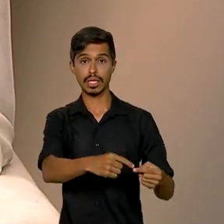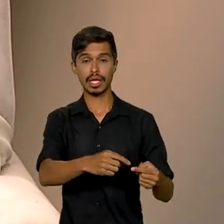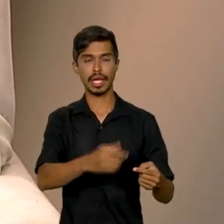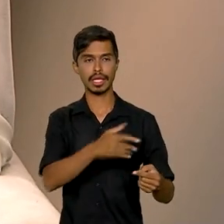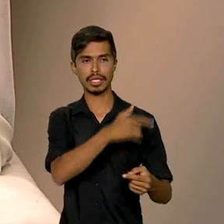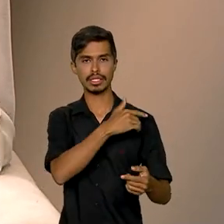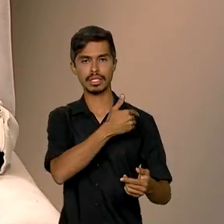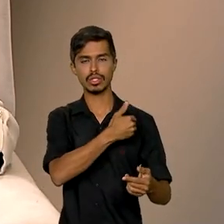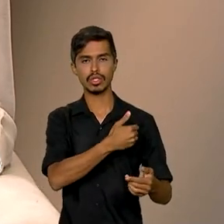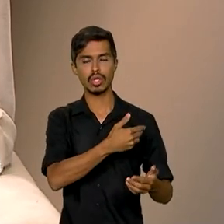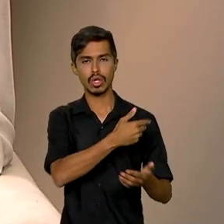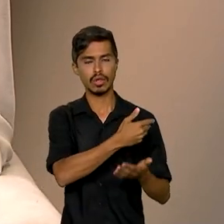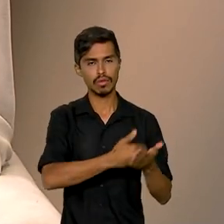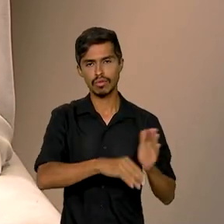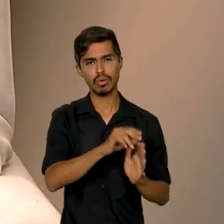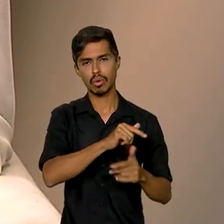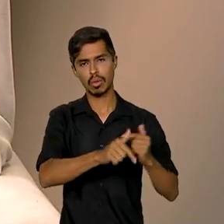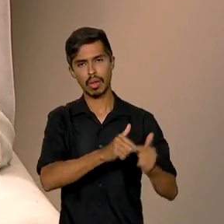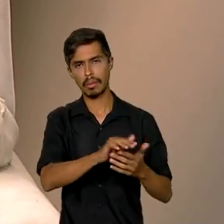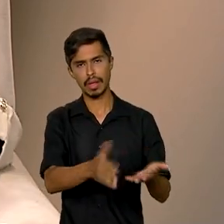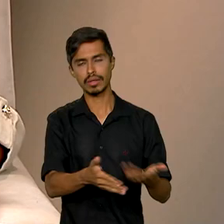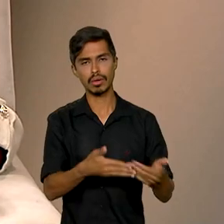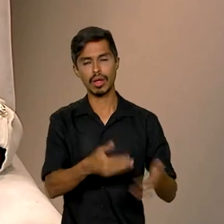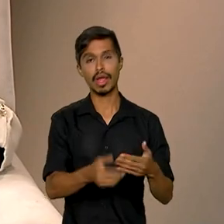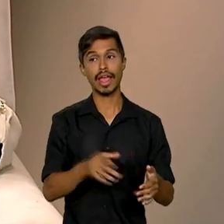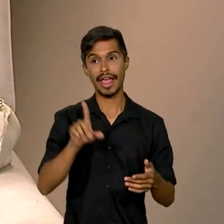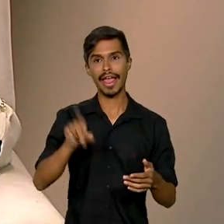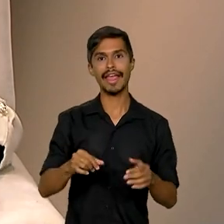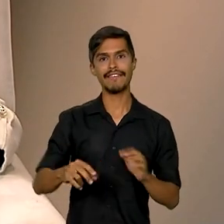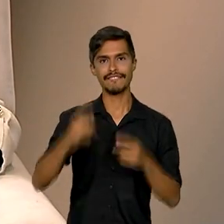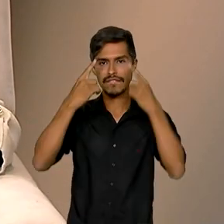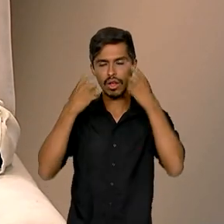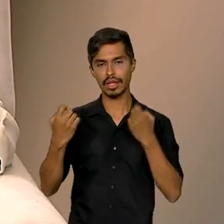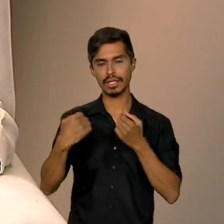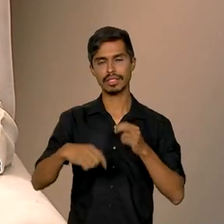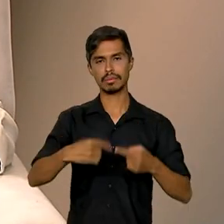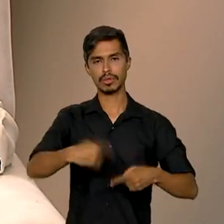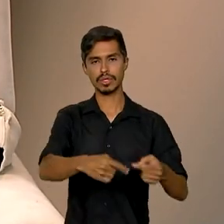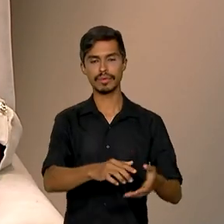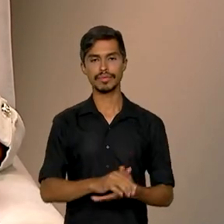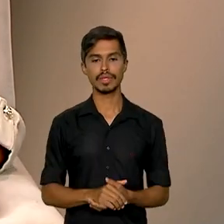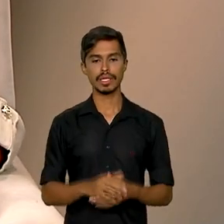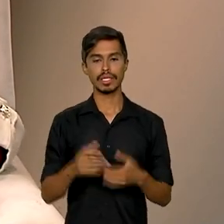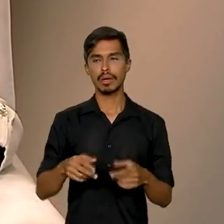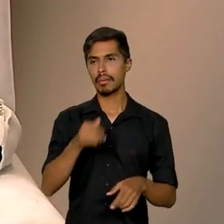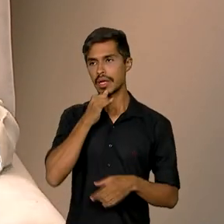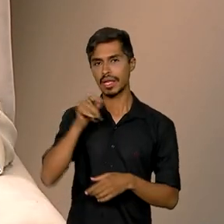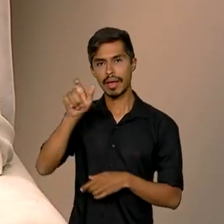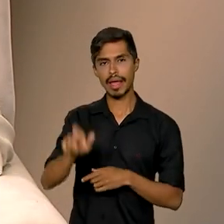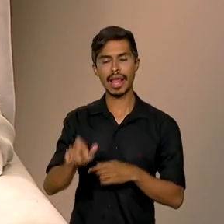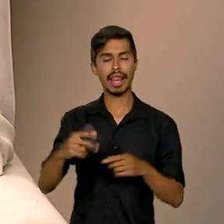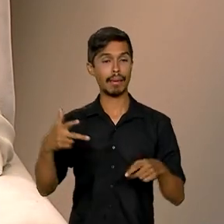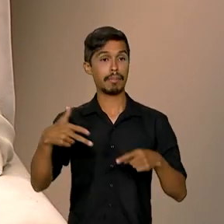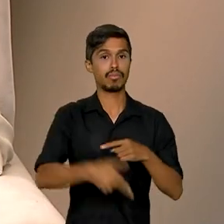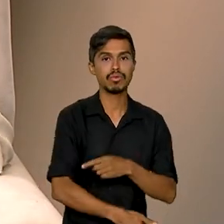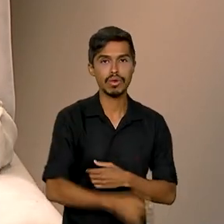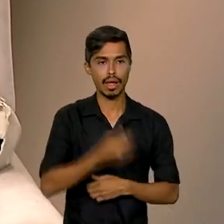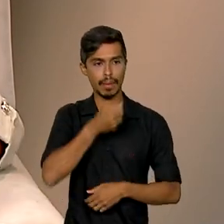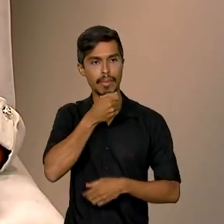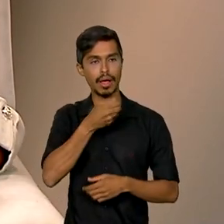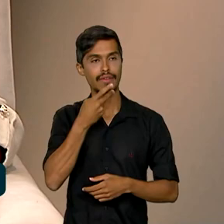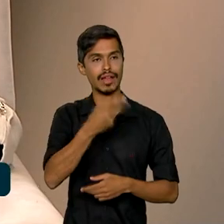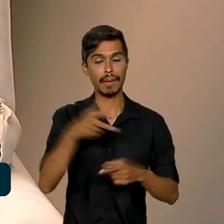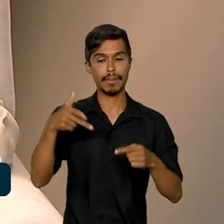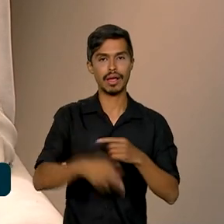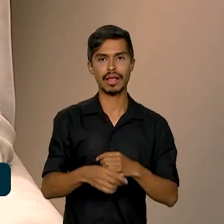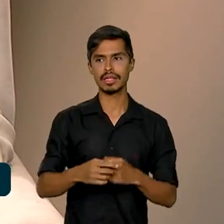cargos é uma violência política. Para além disso, cortar sua palavra, dispersar na hora que ela está falando, não